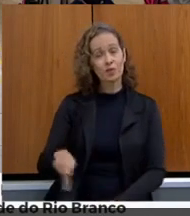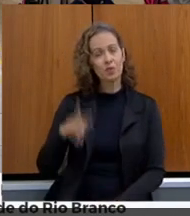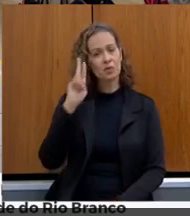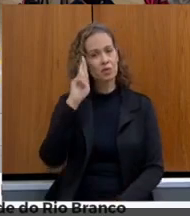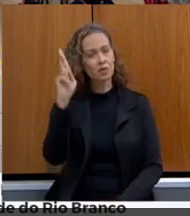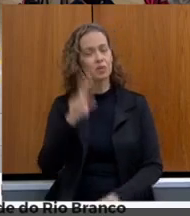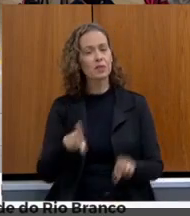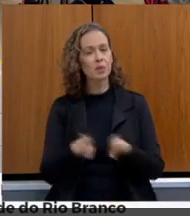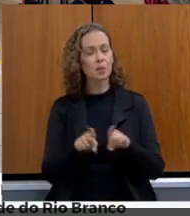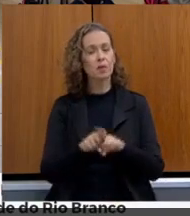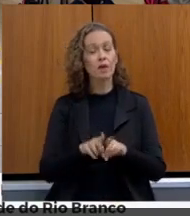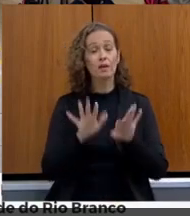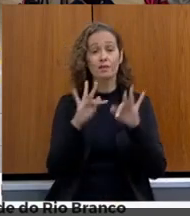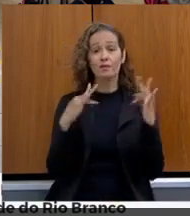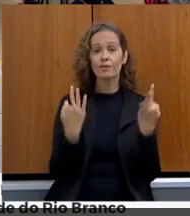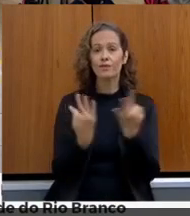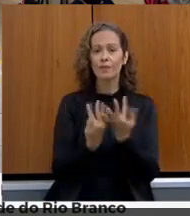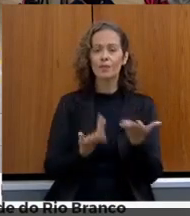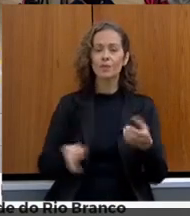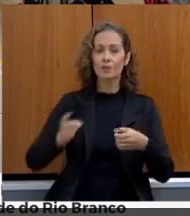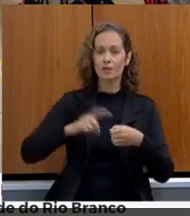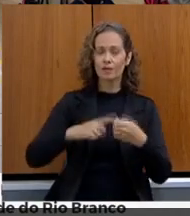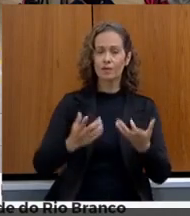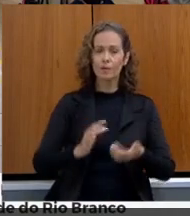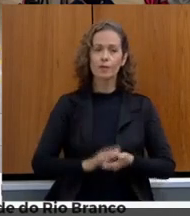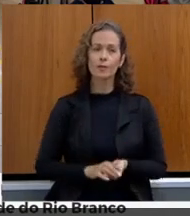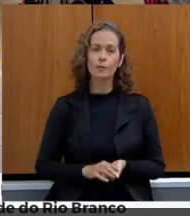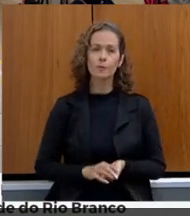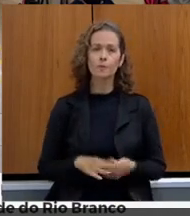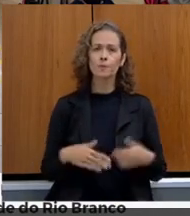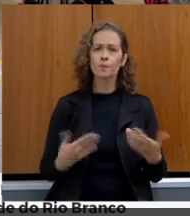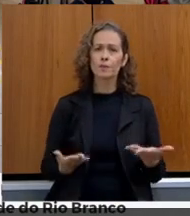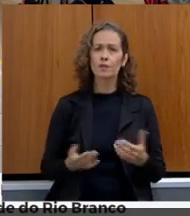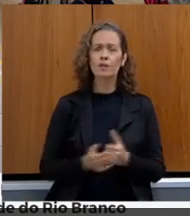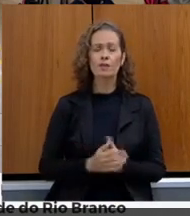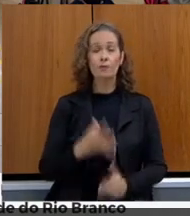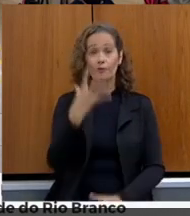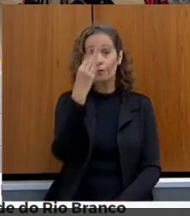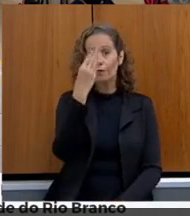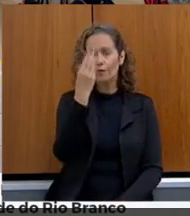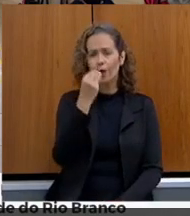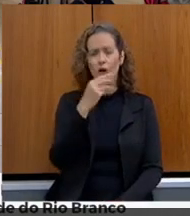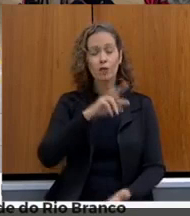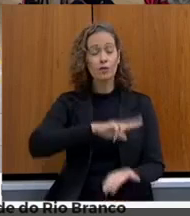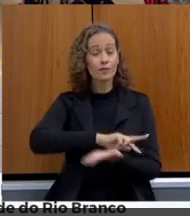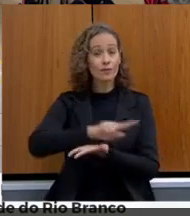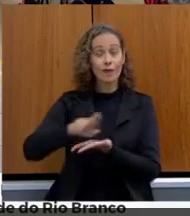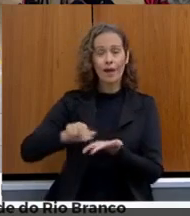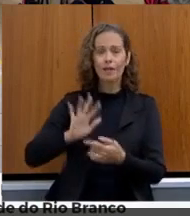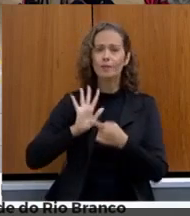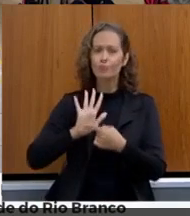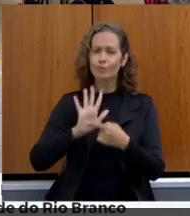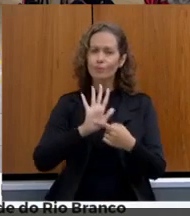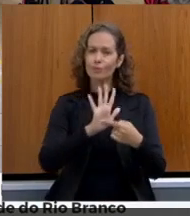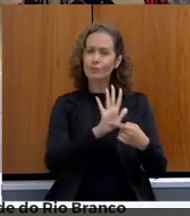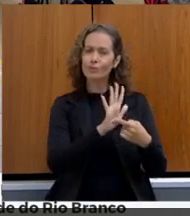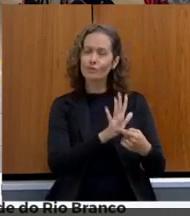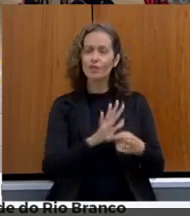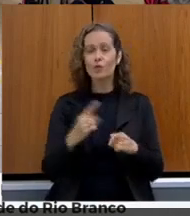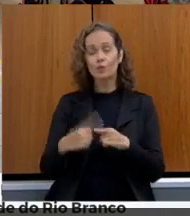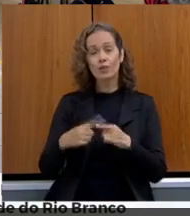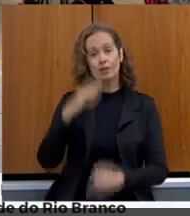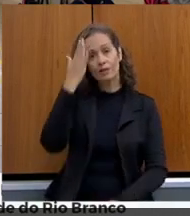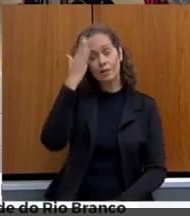diretores das famílias por essa retomada são dezenas de fotos que a gente faz questão de divulgar porque a gente